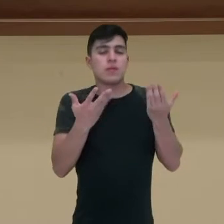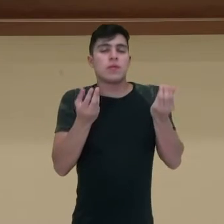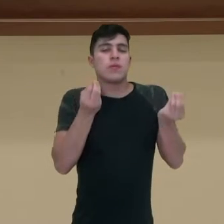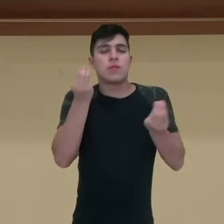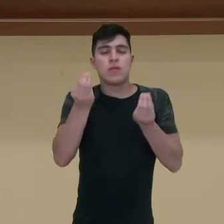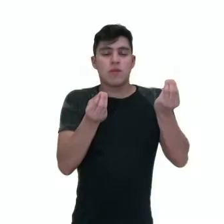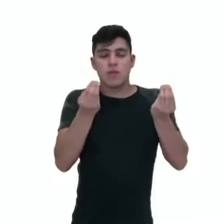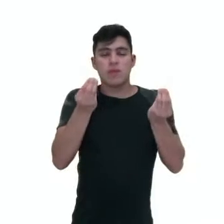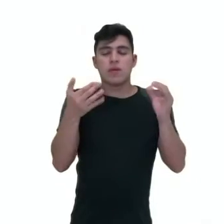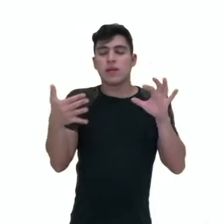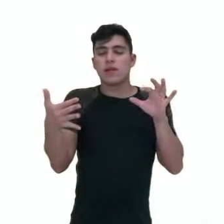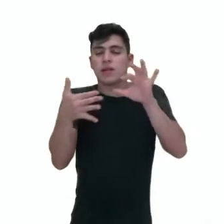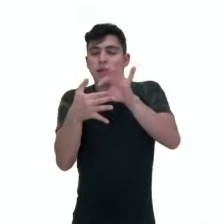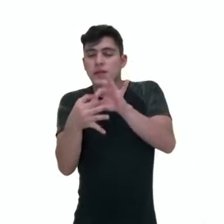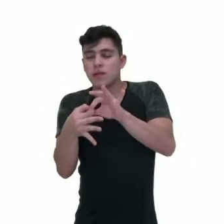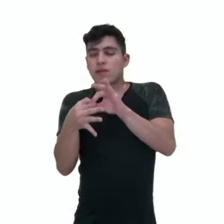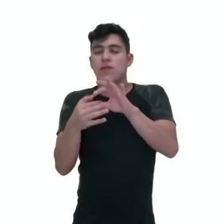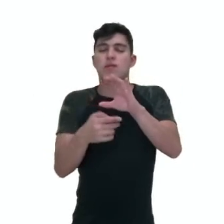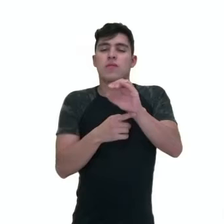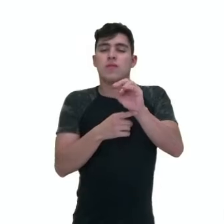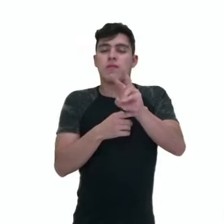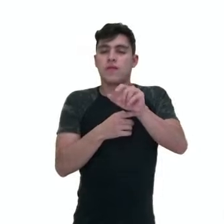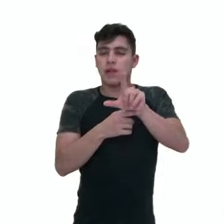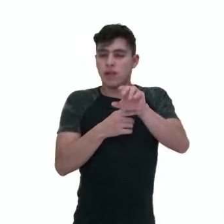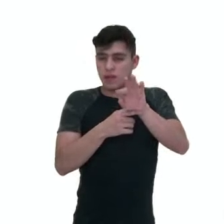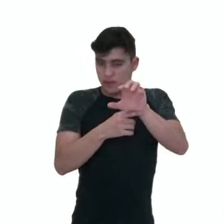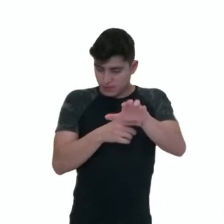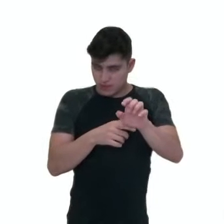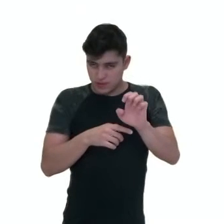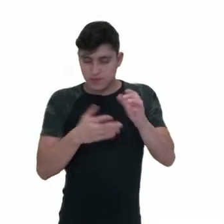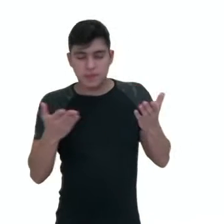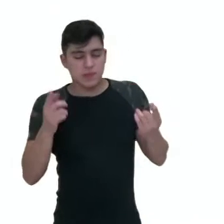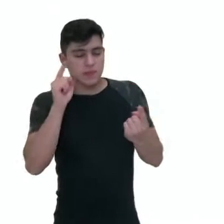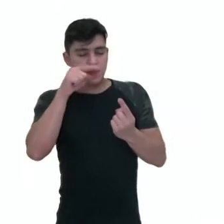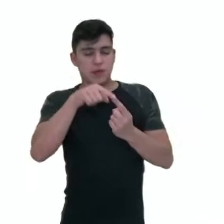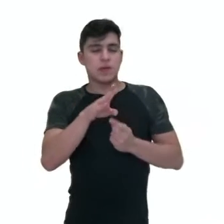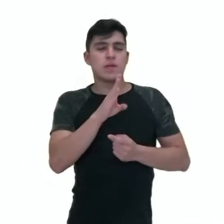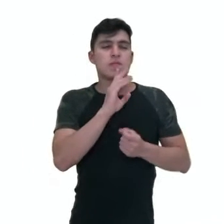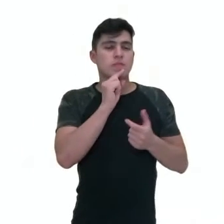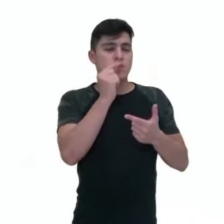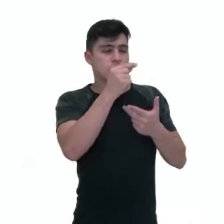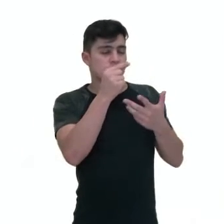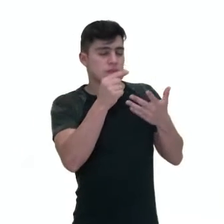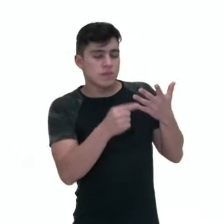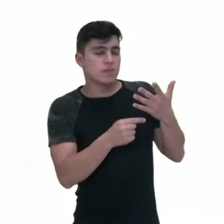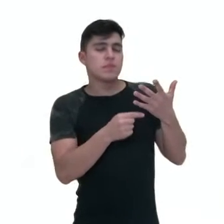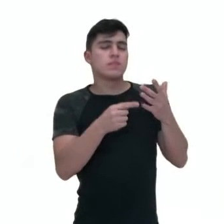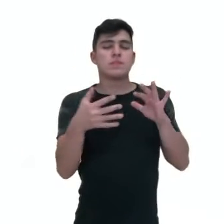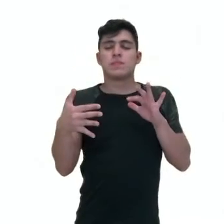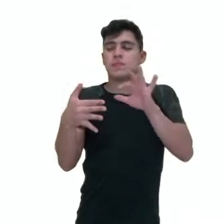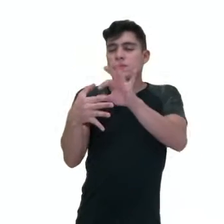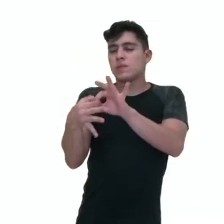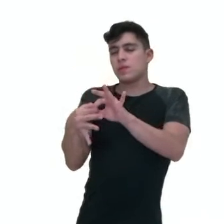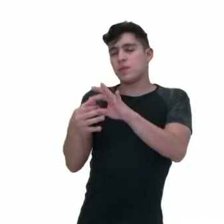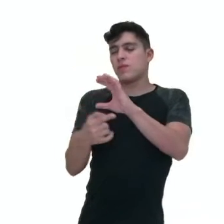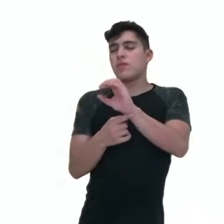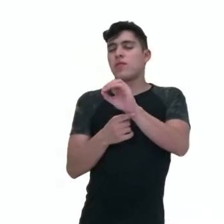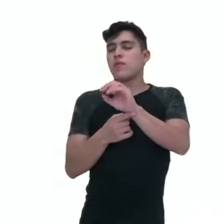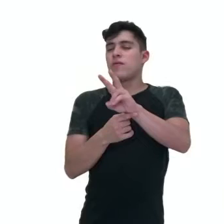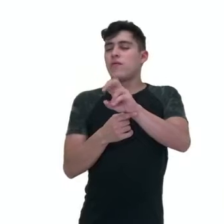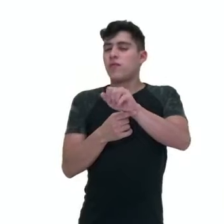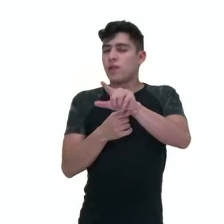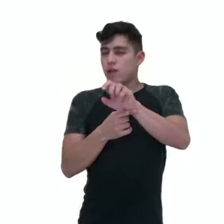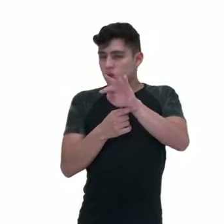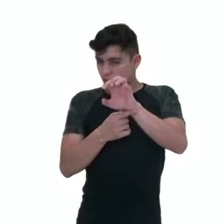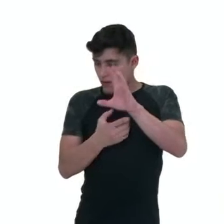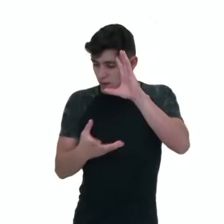covalente. Os objetivos da nossa aula: conhecer as propriedades dos elementos que realizam ligações covalentes,